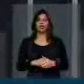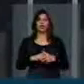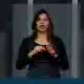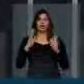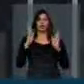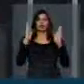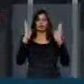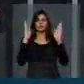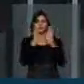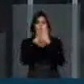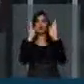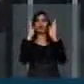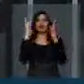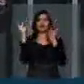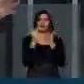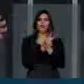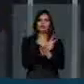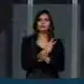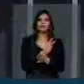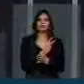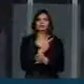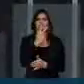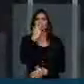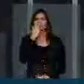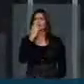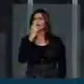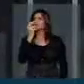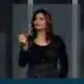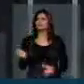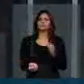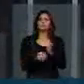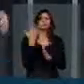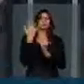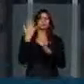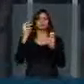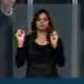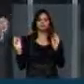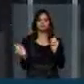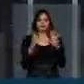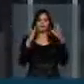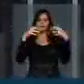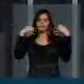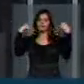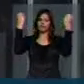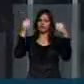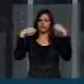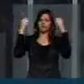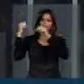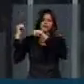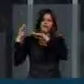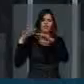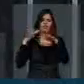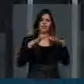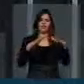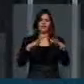repente, como se de um raio azul surgisse uma grande movimentação popular,